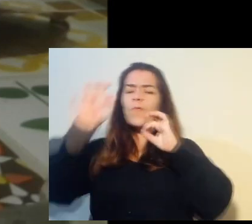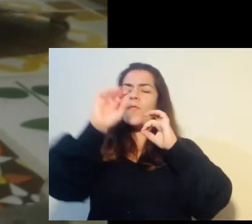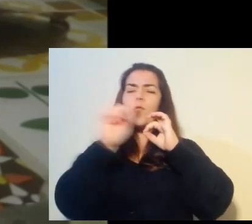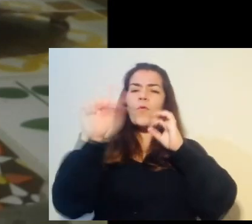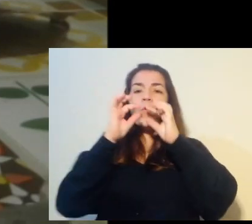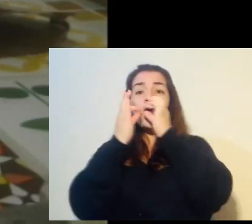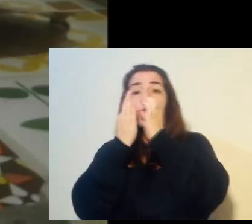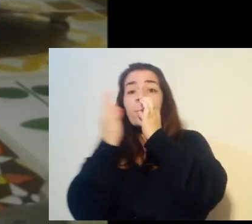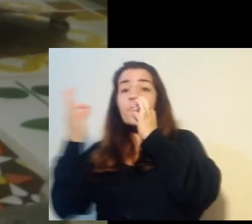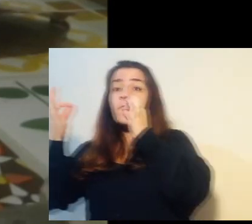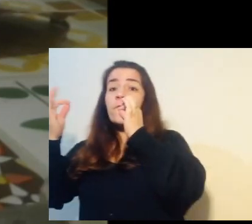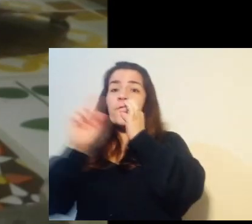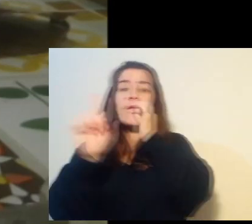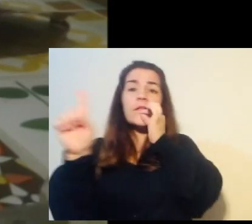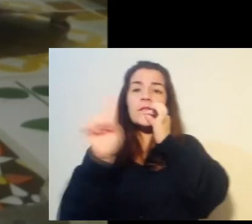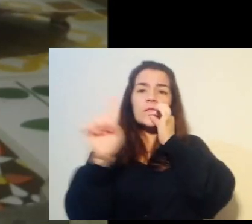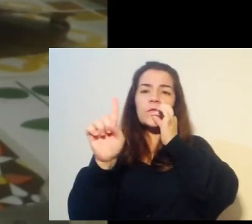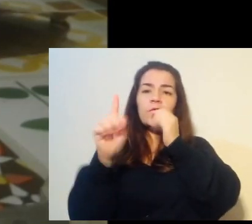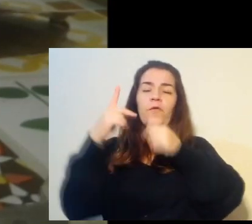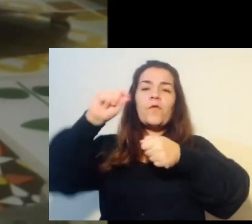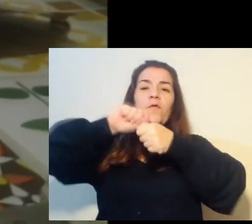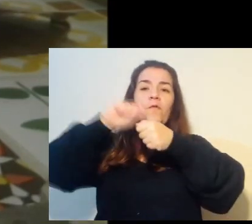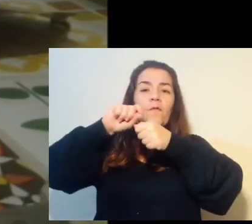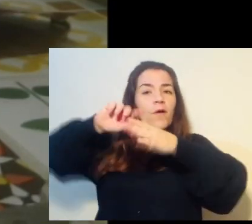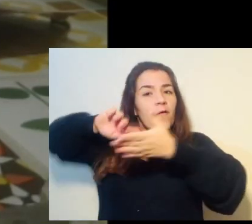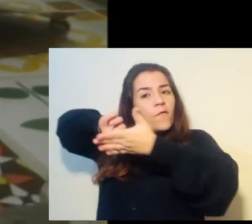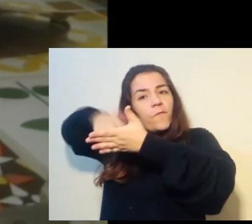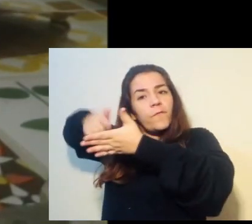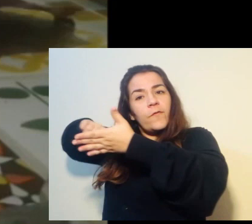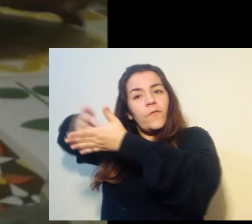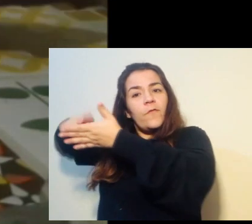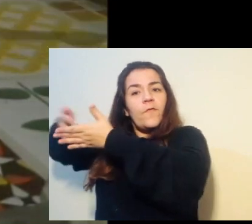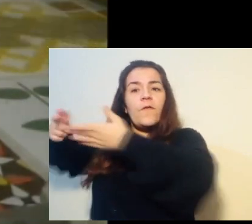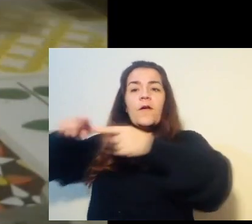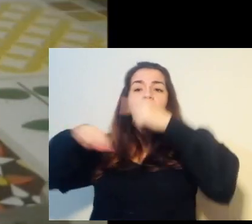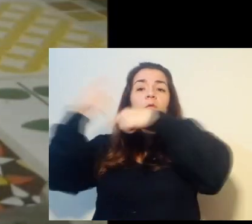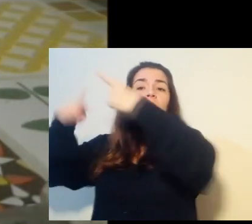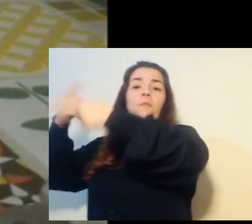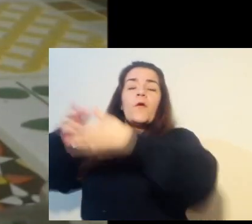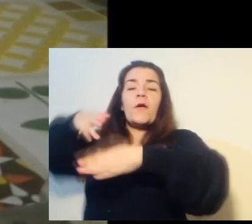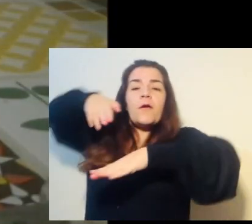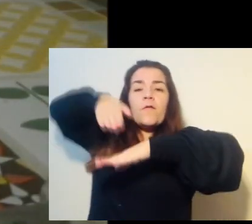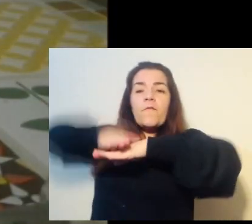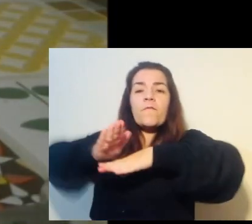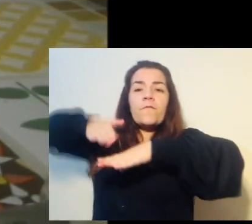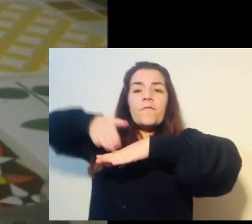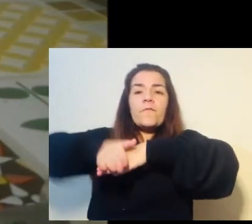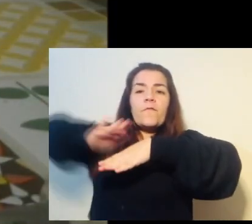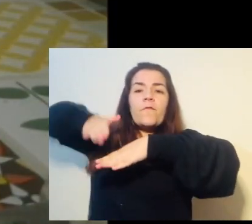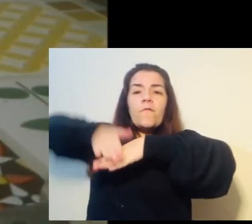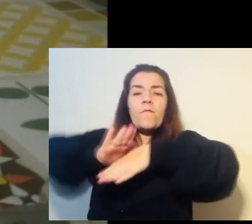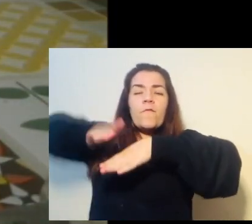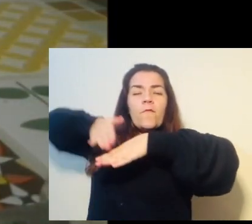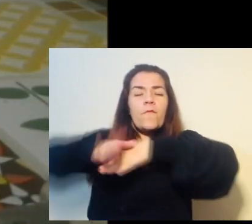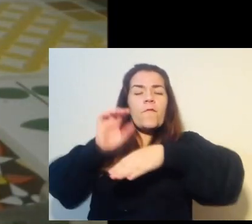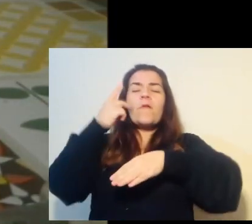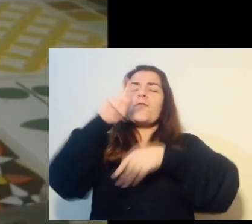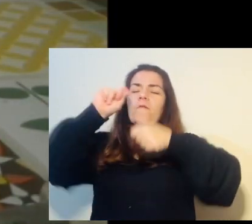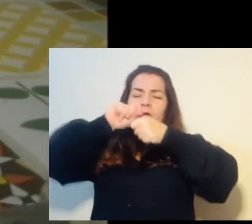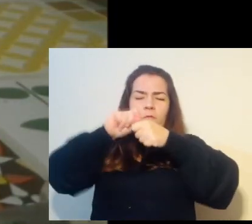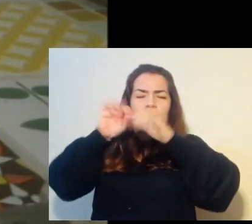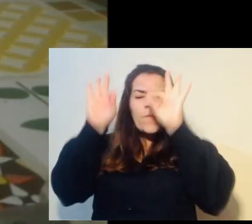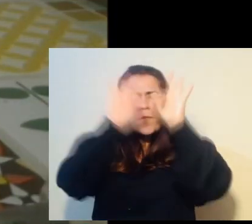não afeta muito na afinação não. Então, faz o furo, depois que você fizer, pega a lixa ele,